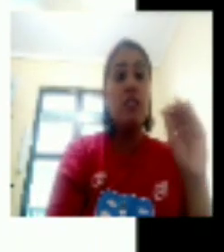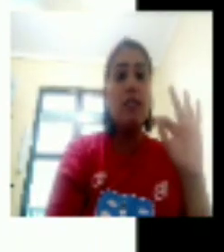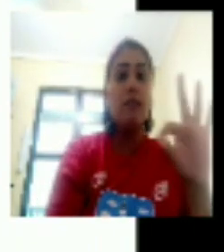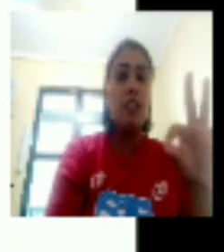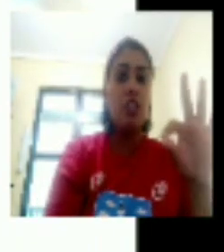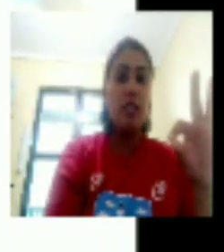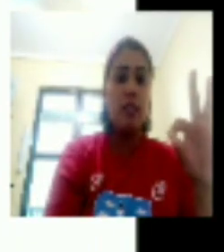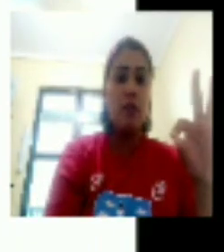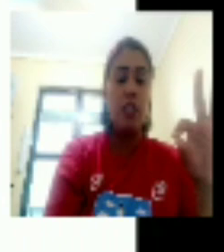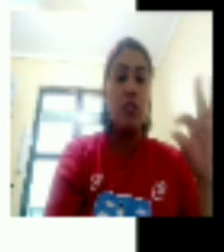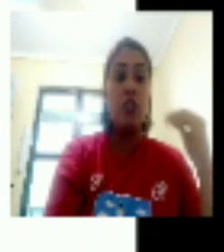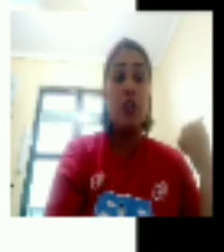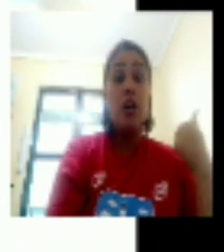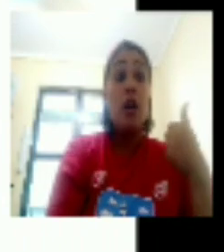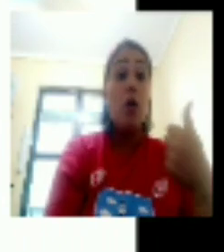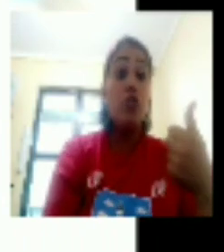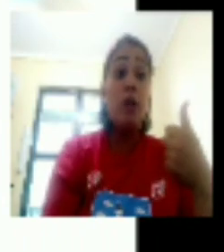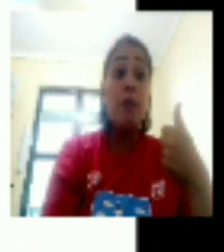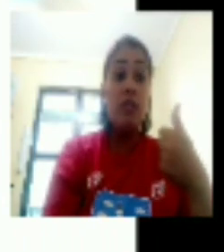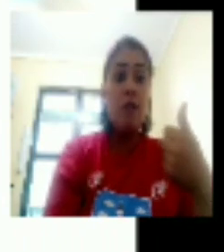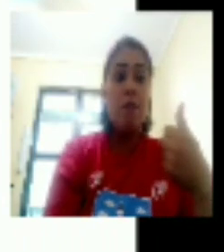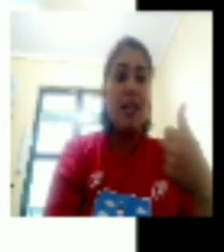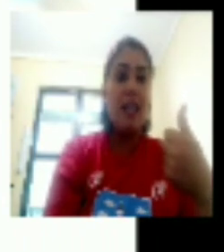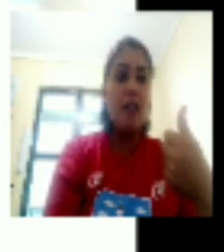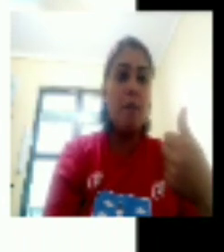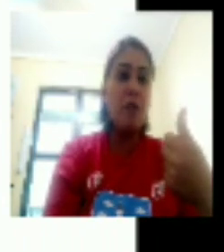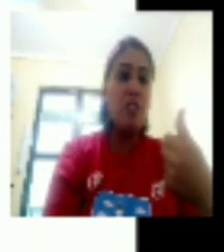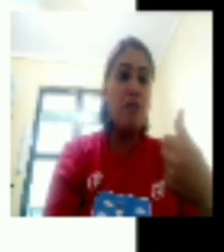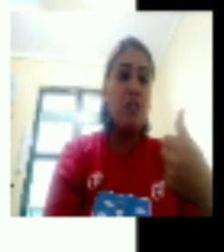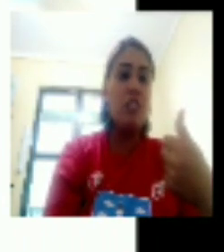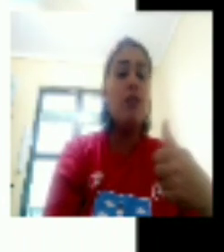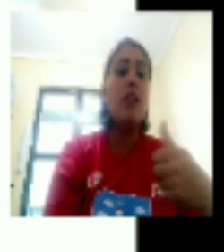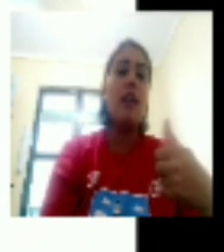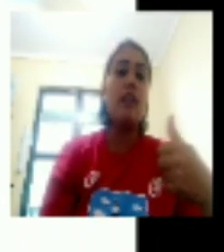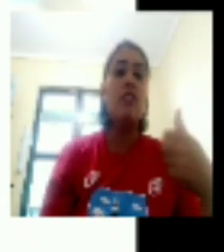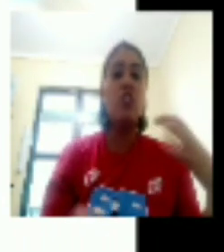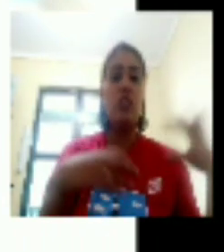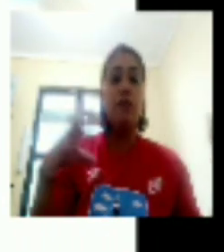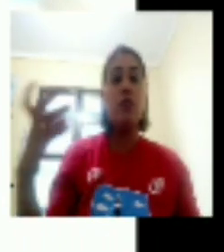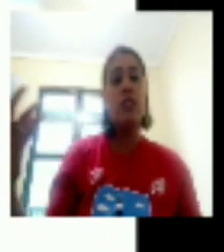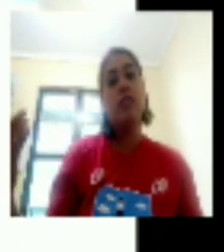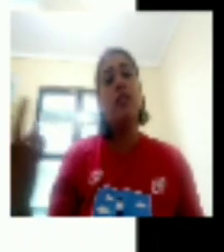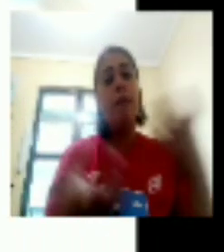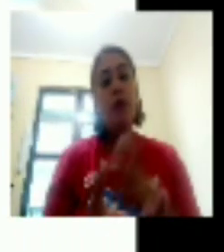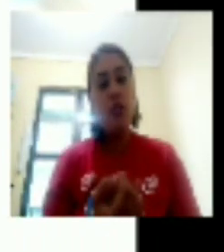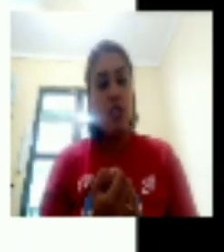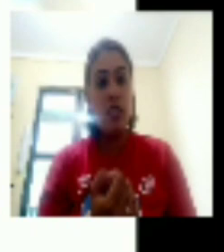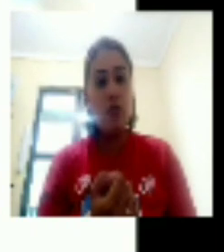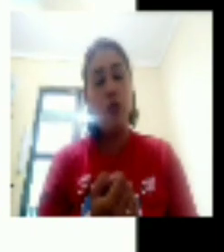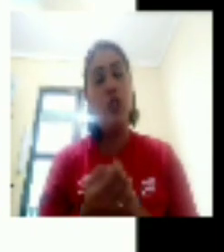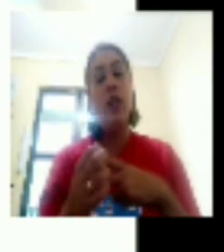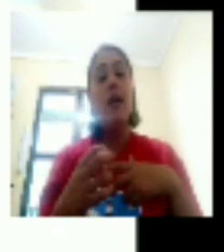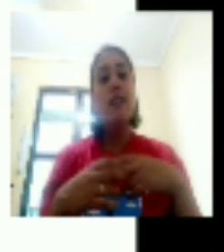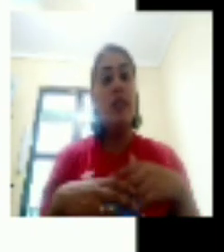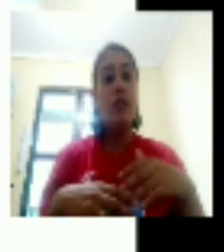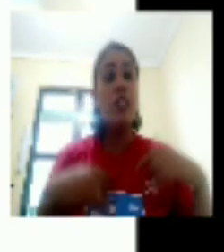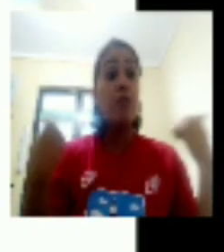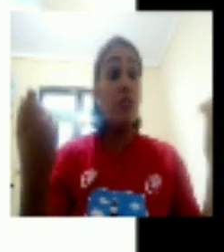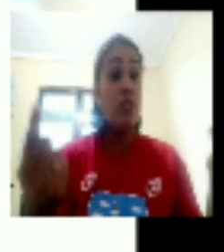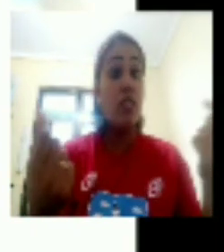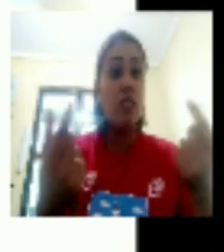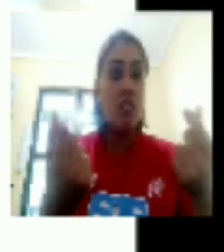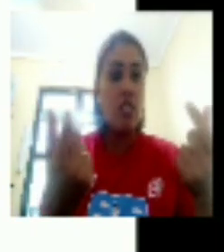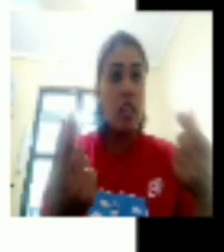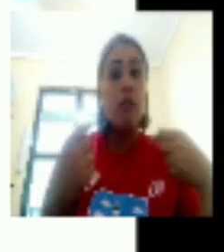estavam divididos em 3 categorias. Os que podiam pagar pelo serviço, que aí, se a gente fosse trazer pelo dia de hoje, seriam